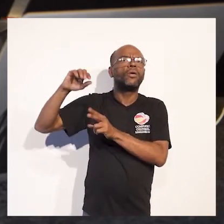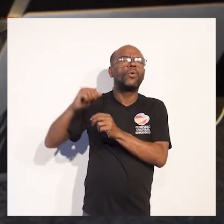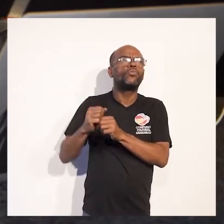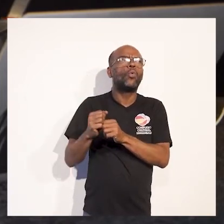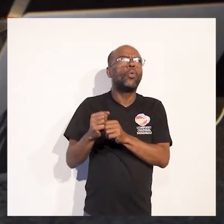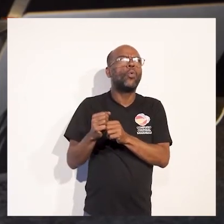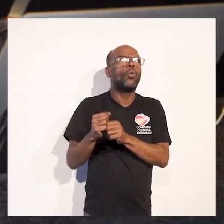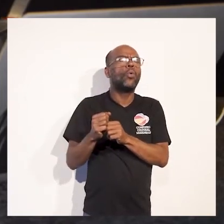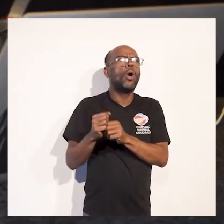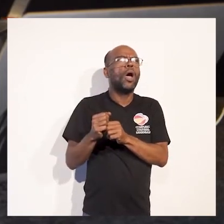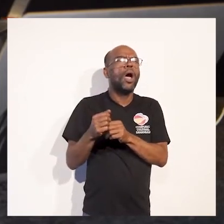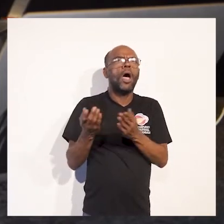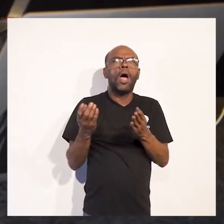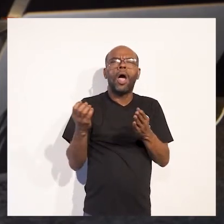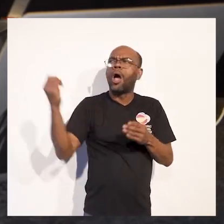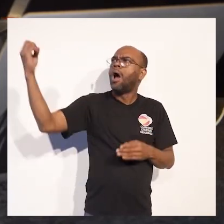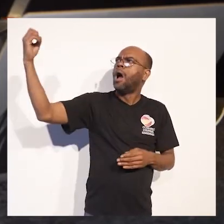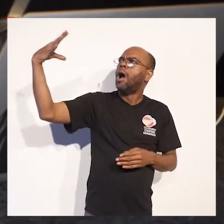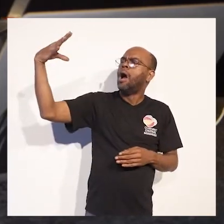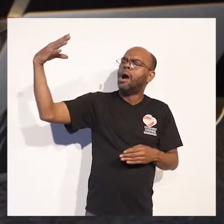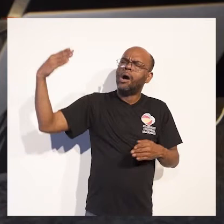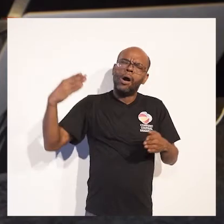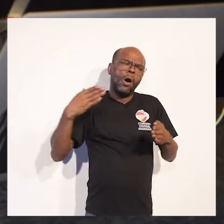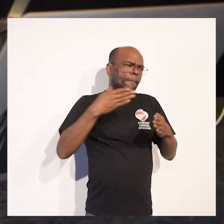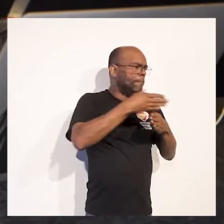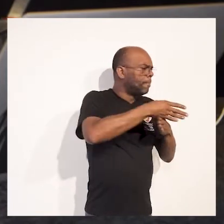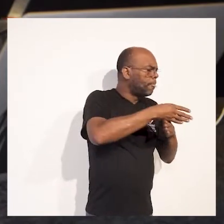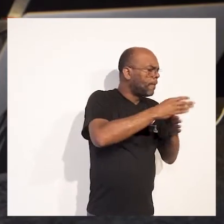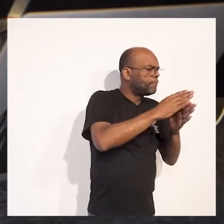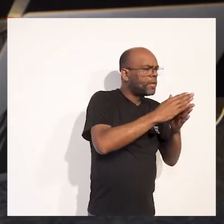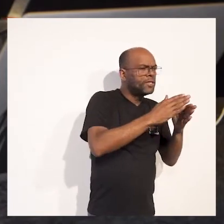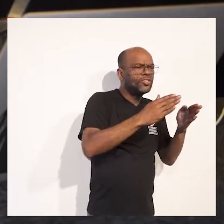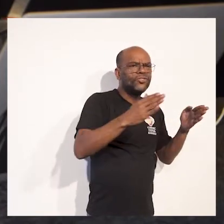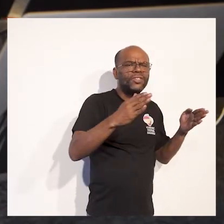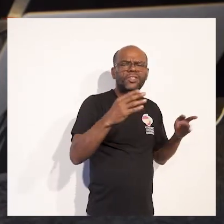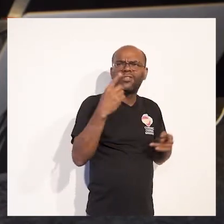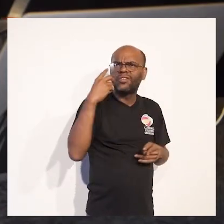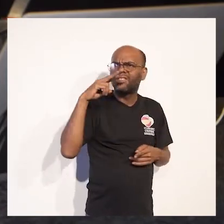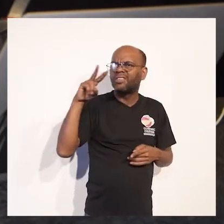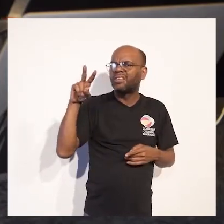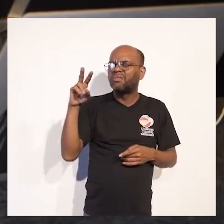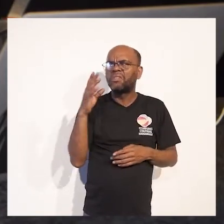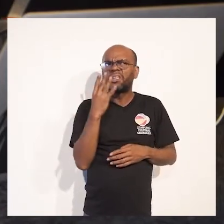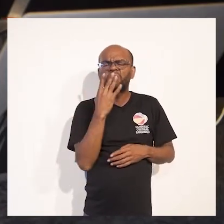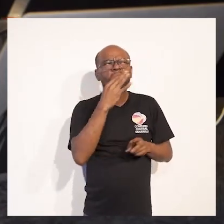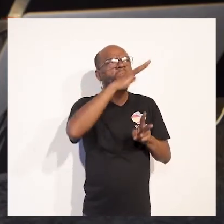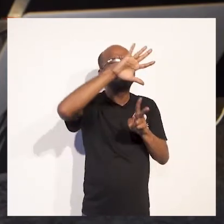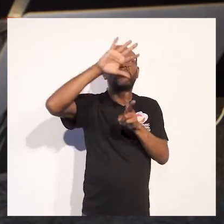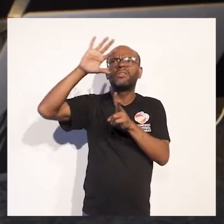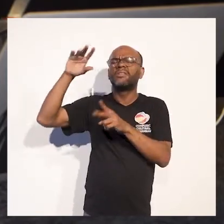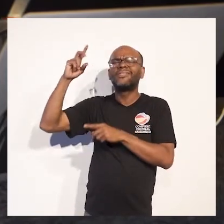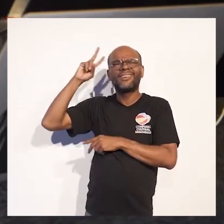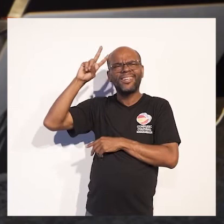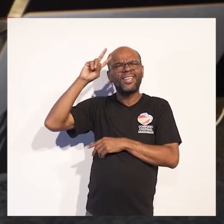sol perpassa por um prisma, que ela se divide, e aí você vê todas as cores, aquelas 7 cores do arco-íris. Então